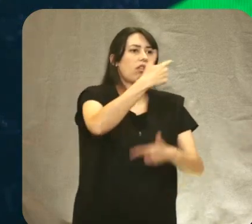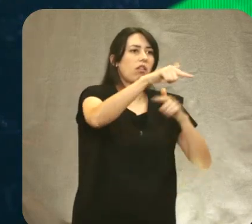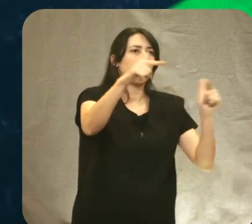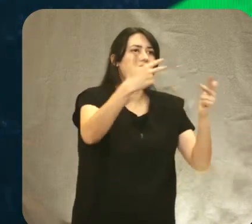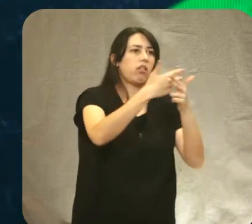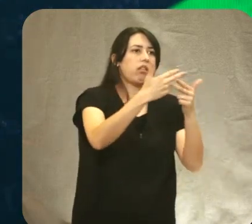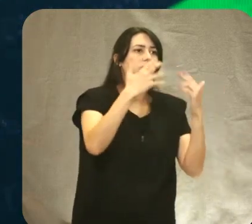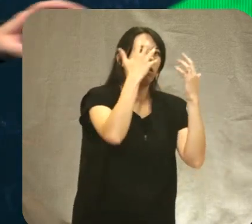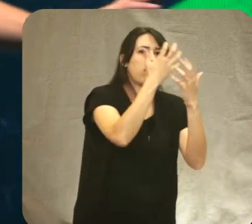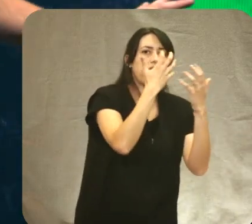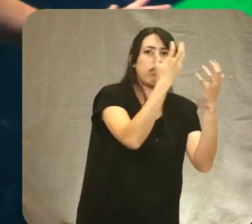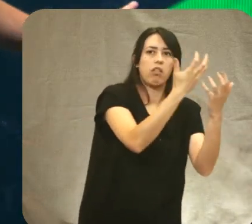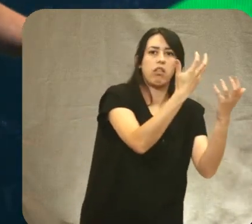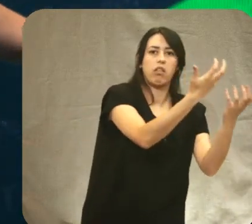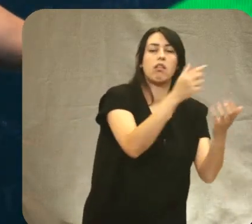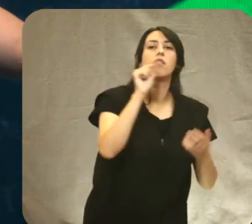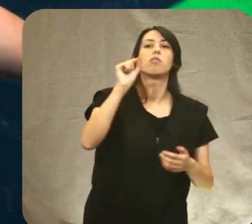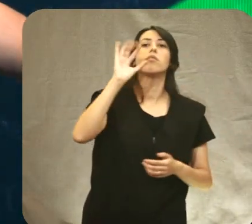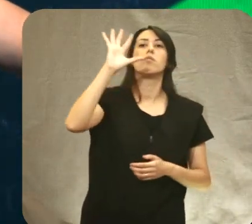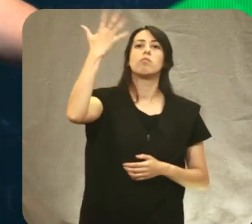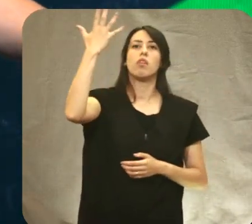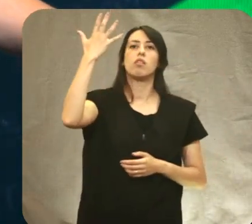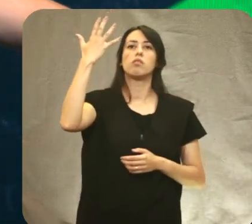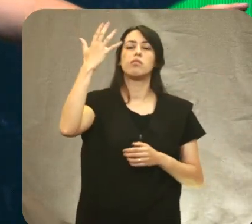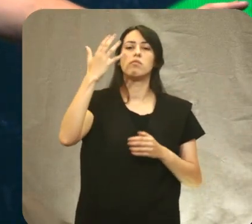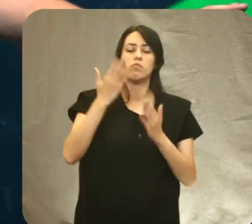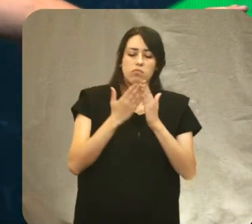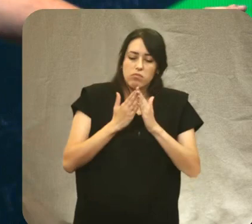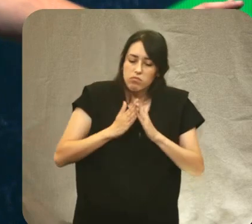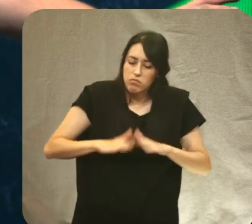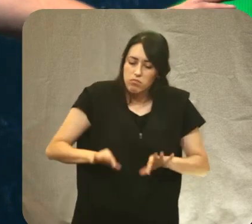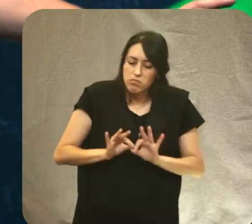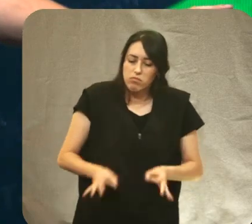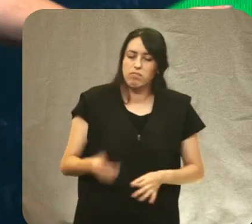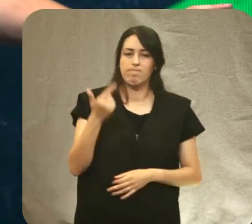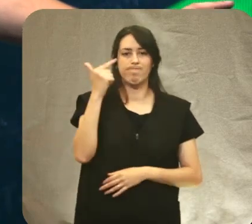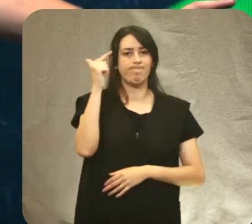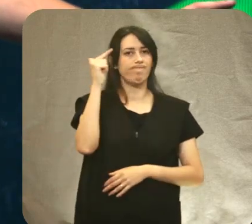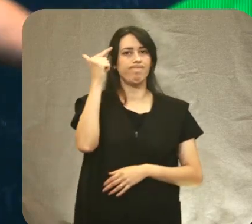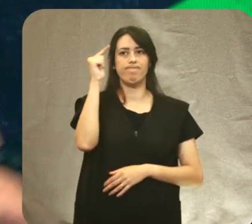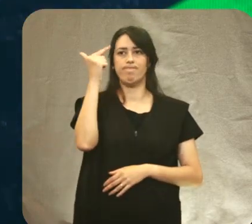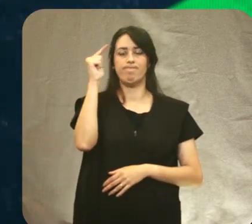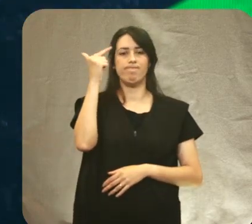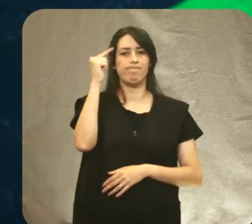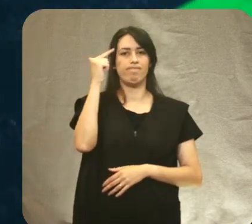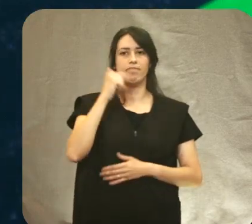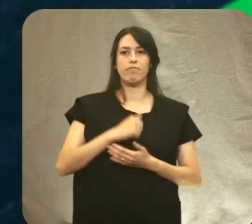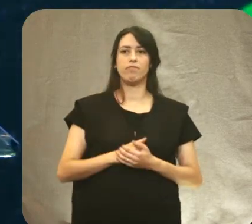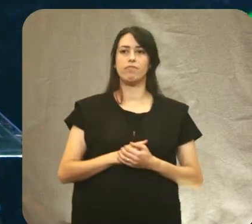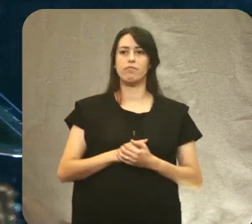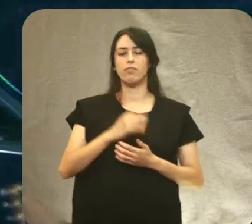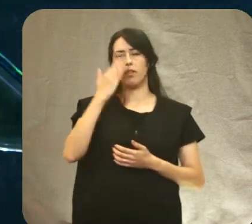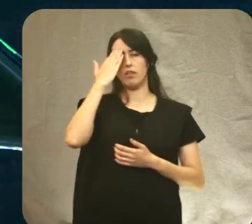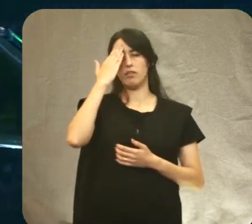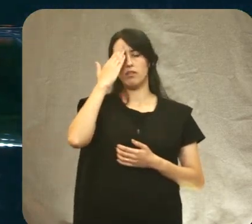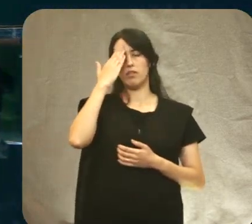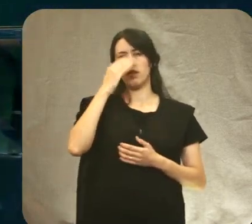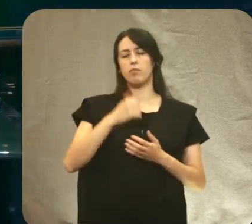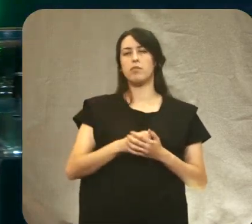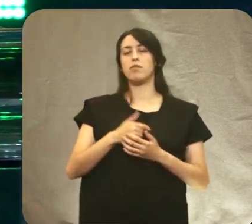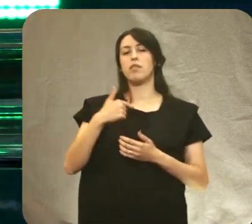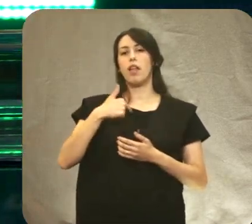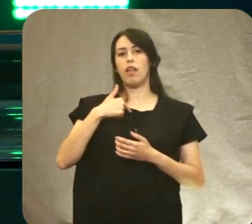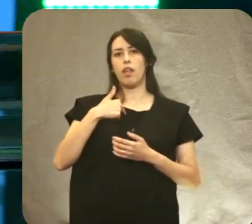formas. E a unidade se perde no meio do caminho. Sabe, muitas vezes eu vou em reuniões